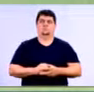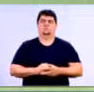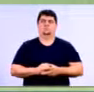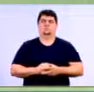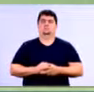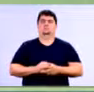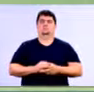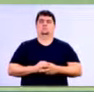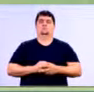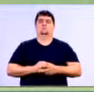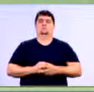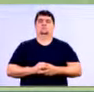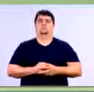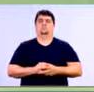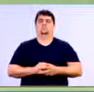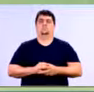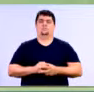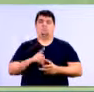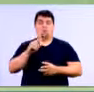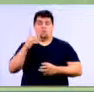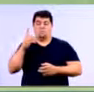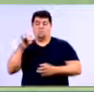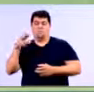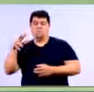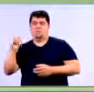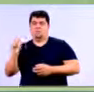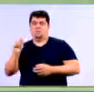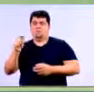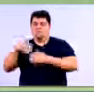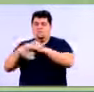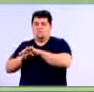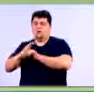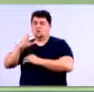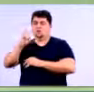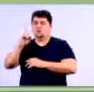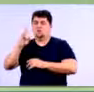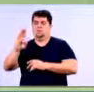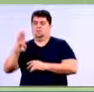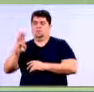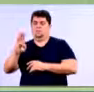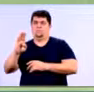Um milhão. Esse 1 milhão, eu vou aplicar ele no CDB.